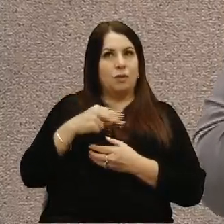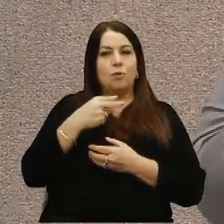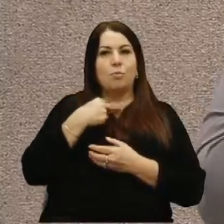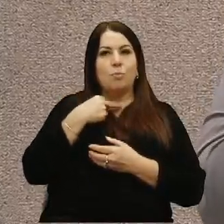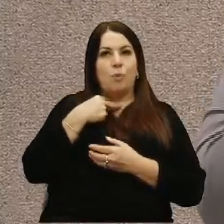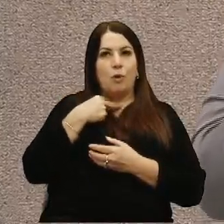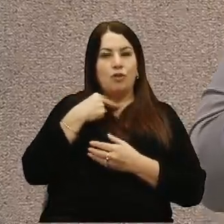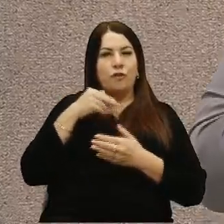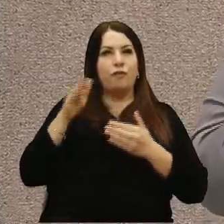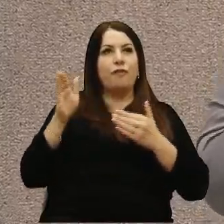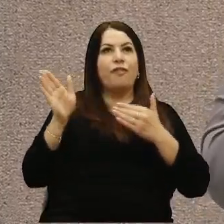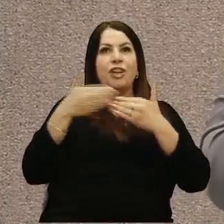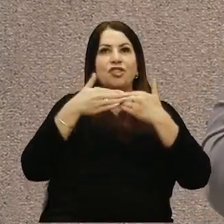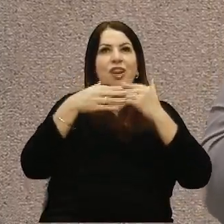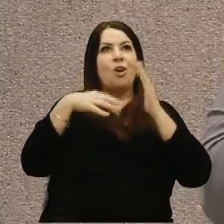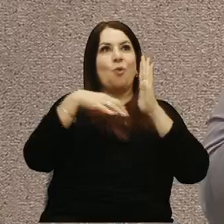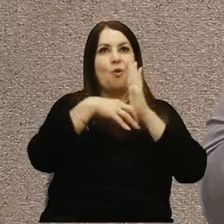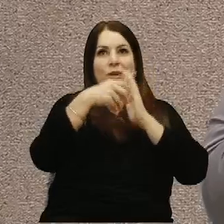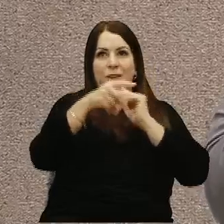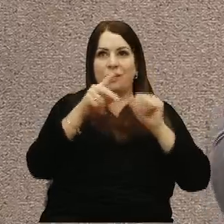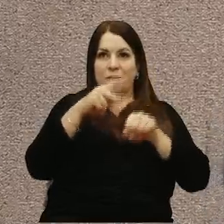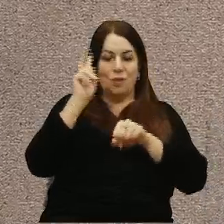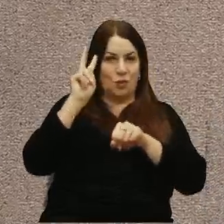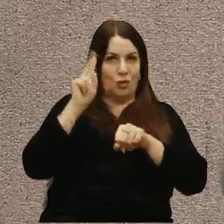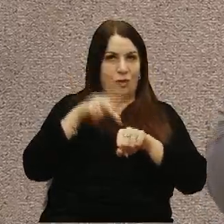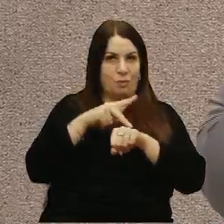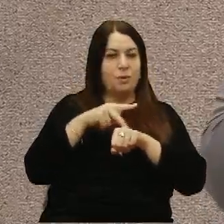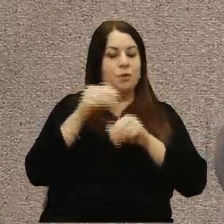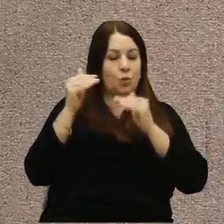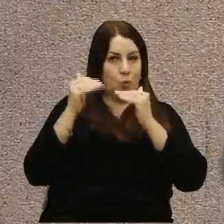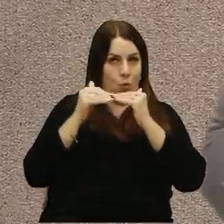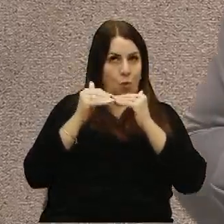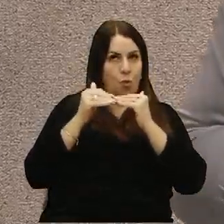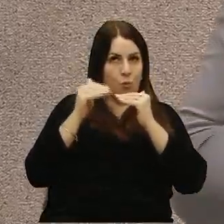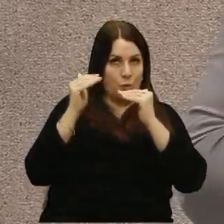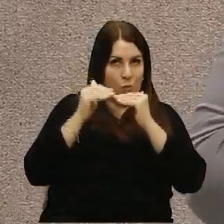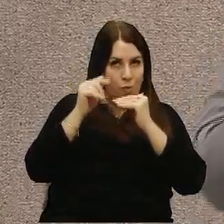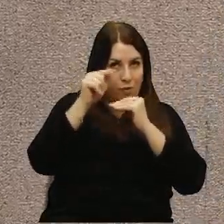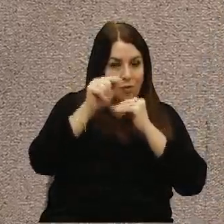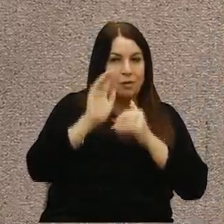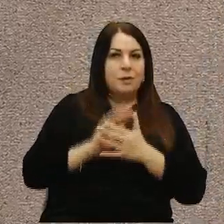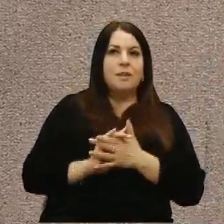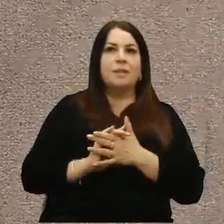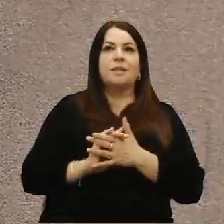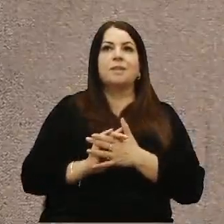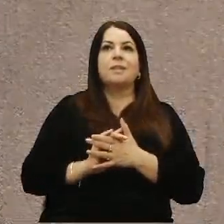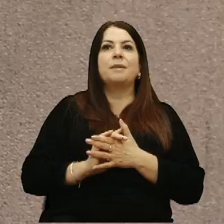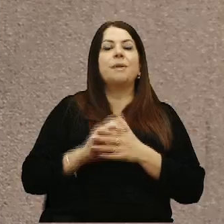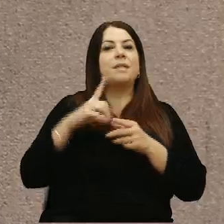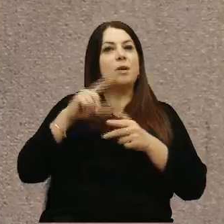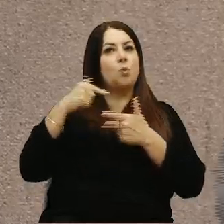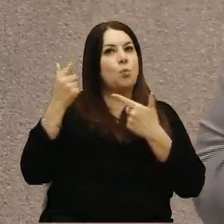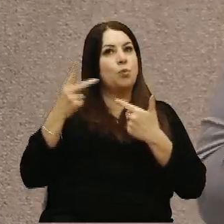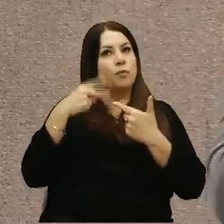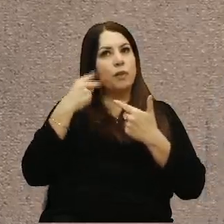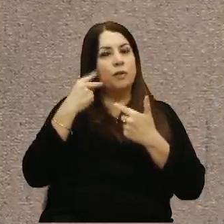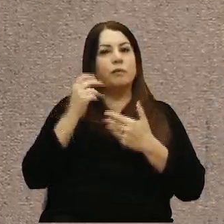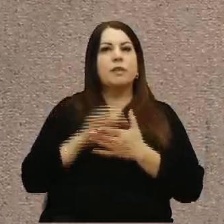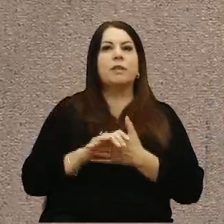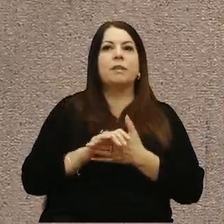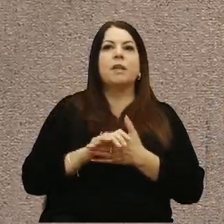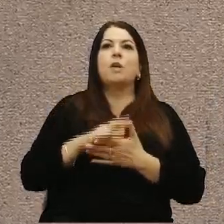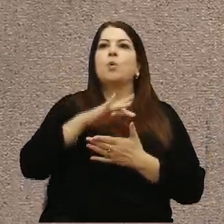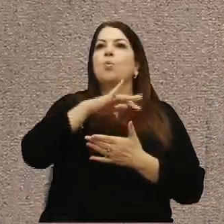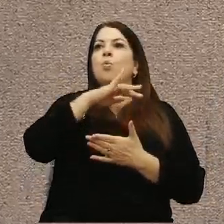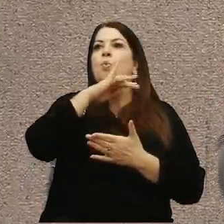Congresso Nacional, que a pior coisa que aconteceu na história do país foi isso e tal, e eu concordo com Vossa Excelência. Mas a gente tem outro vereador que vem e diz assim, é